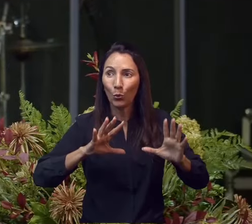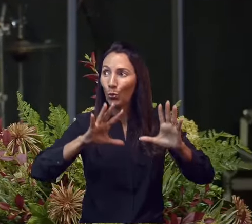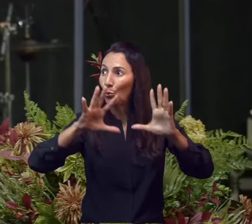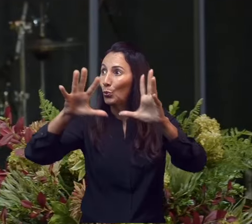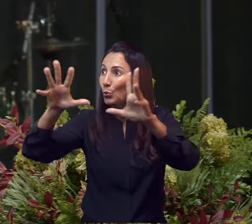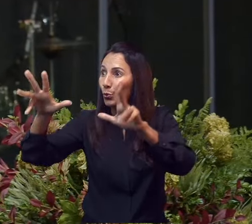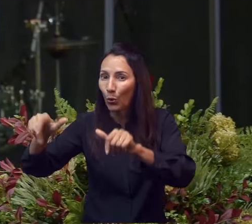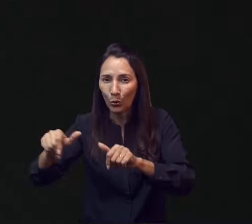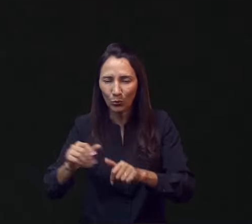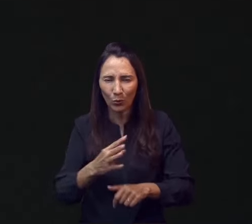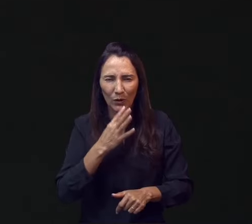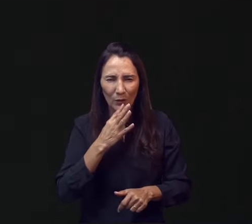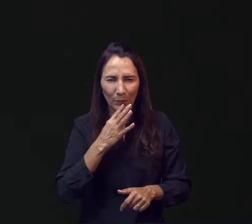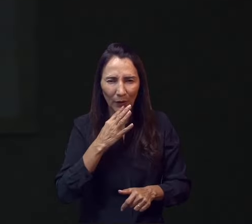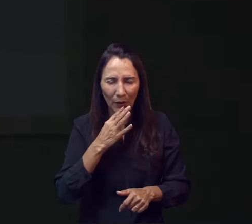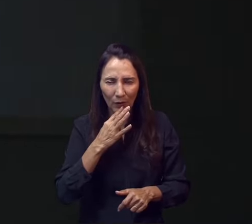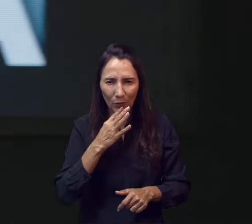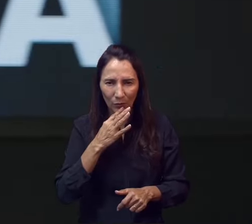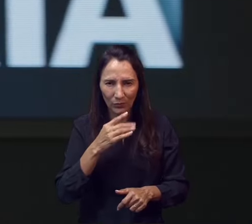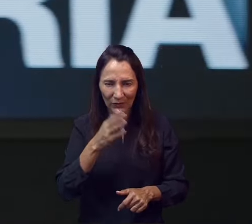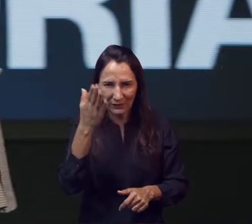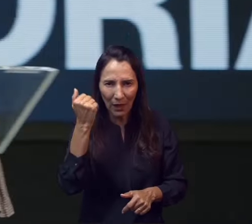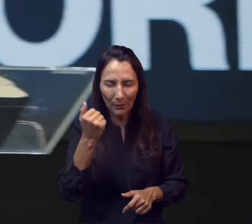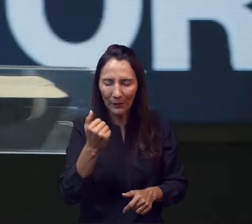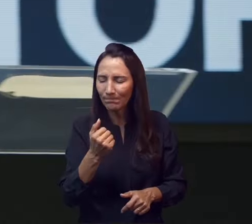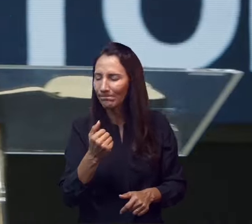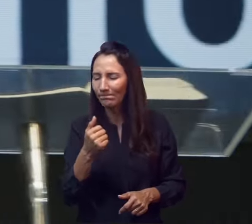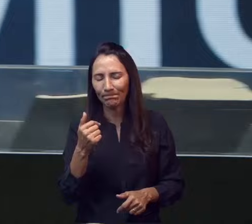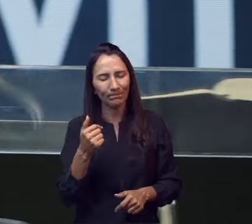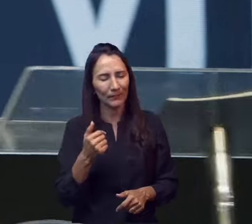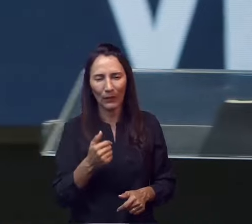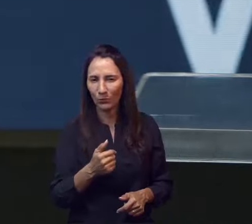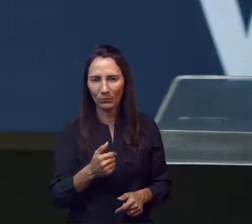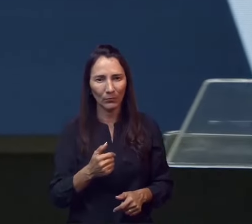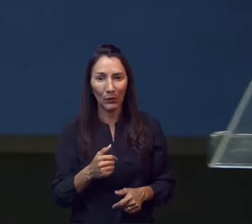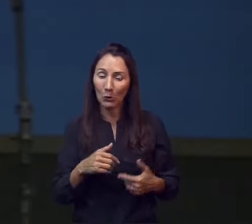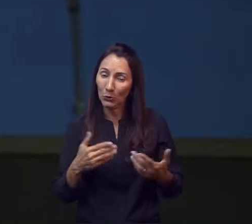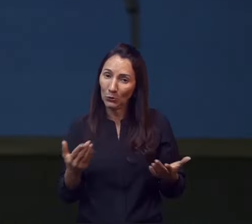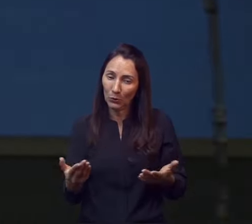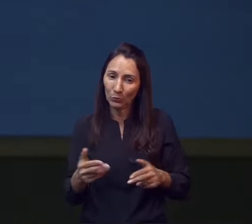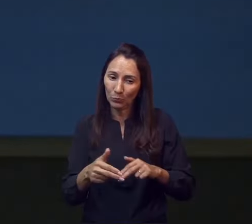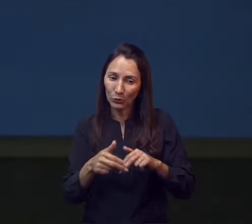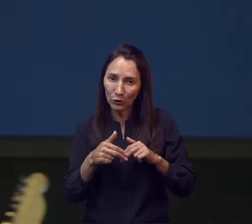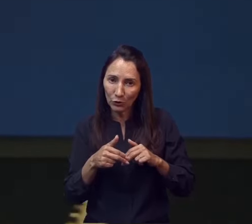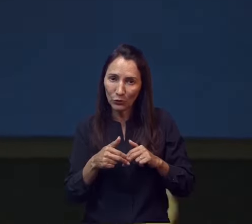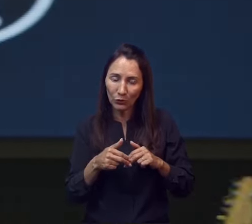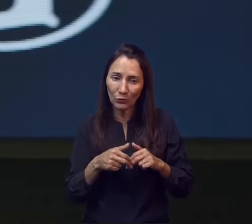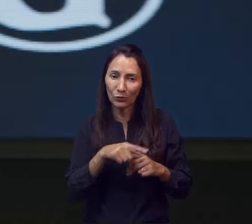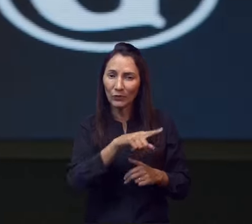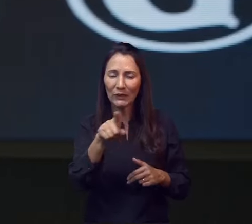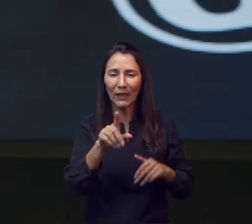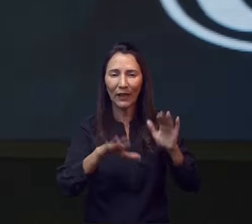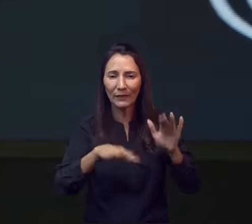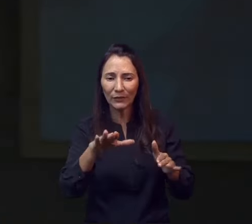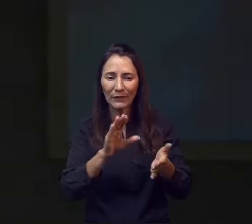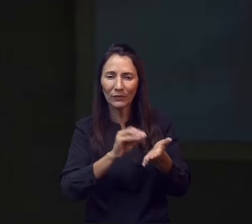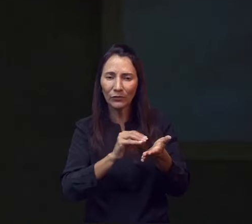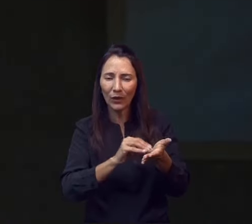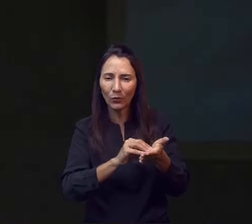e por você não ter o domínio de todo o conhecimento você pode não ter todo o conhecimento necessário para pensar